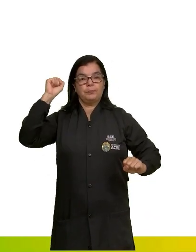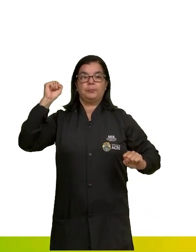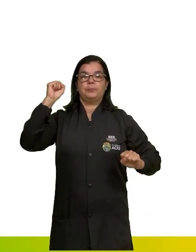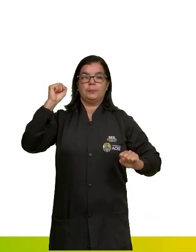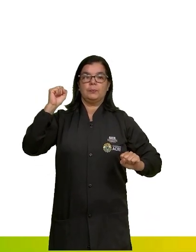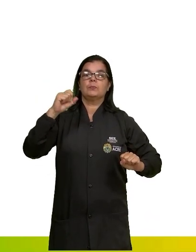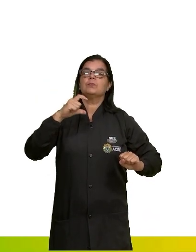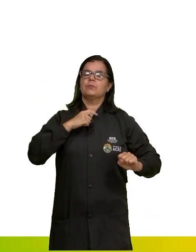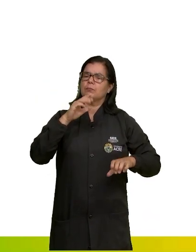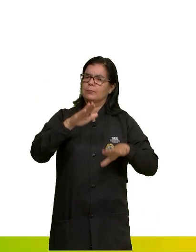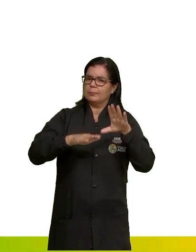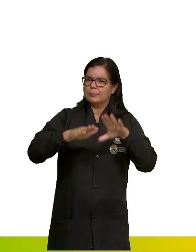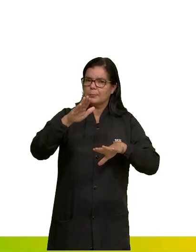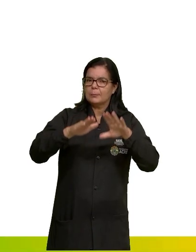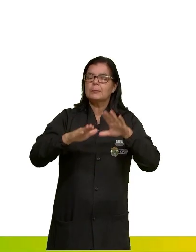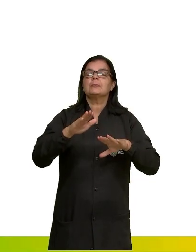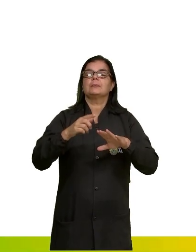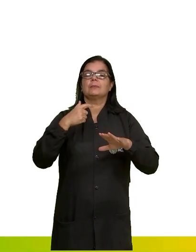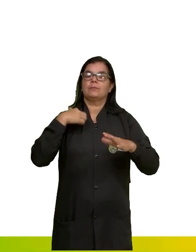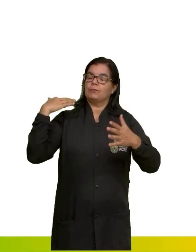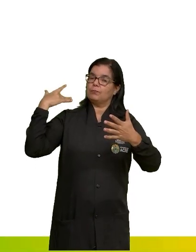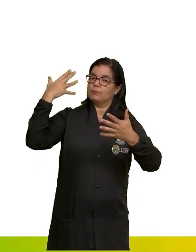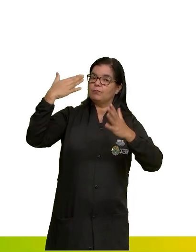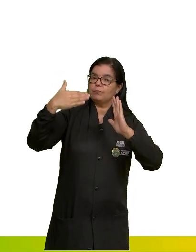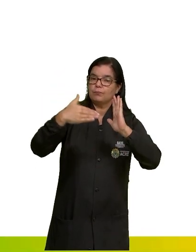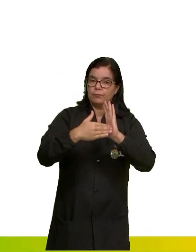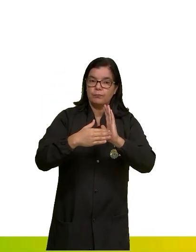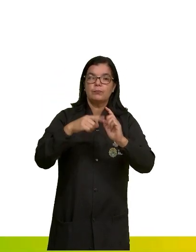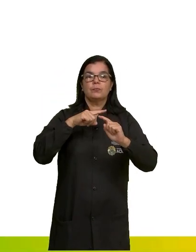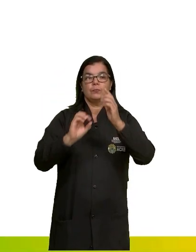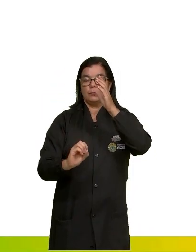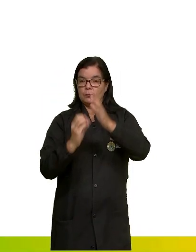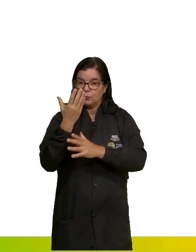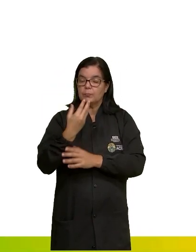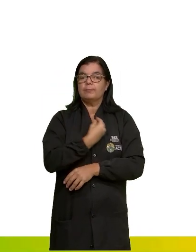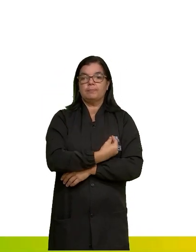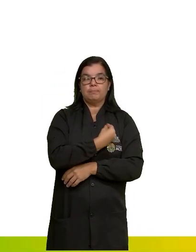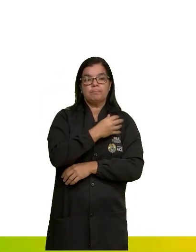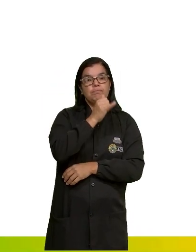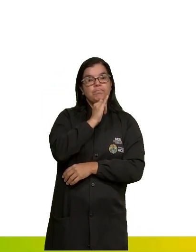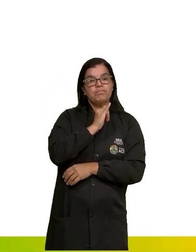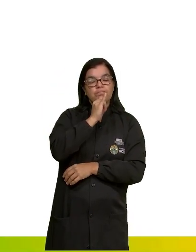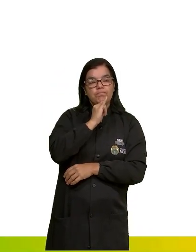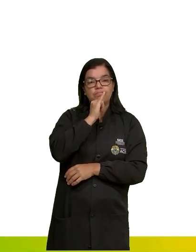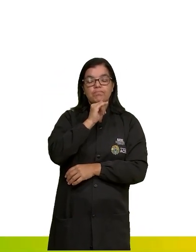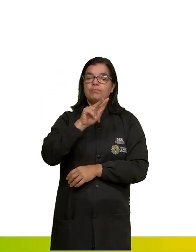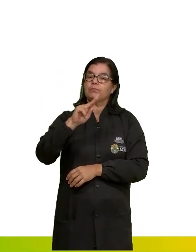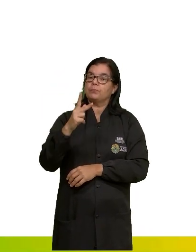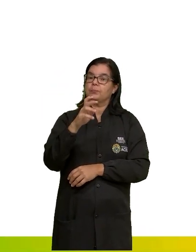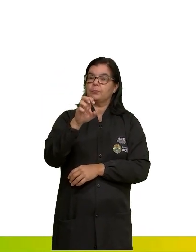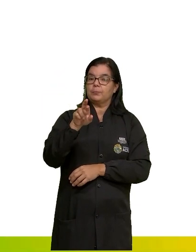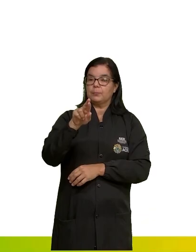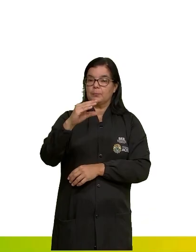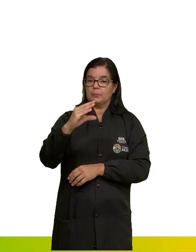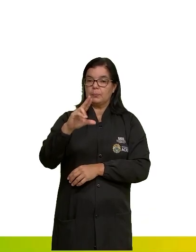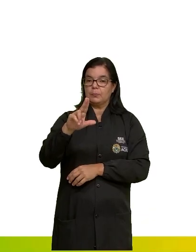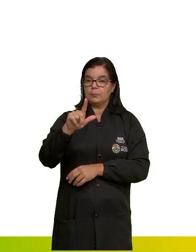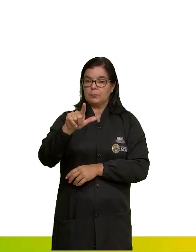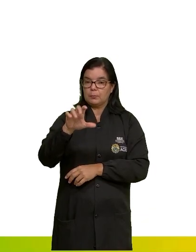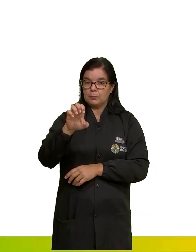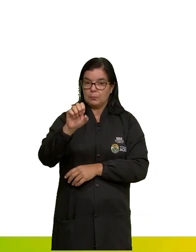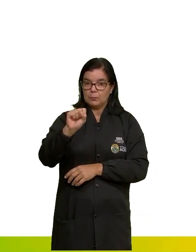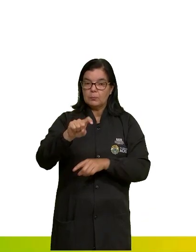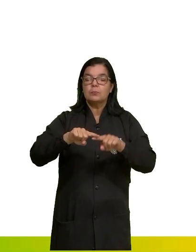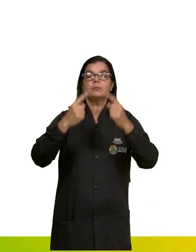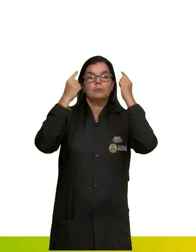heróis, muitas vezes com características sobrenaturais. Exemplos: Hércules, na mitologia grega,